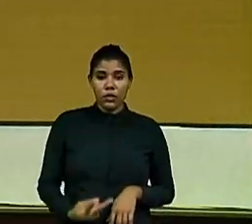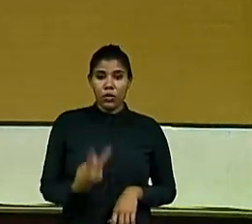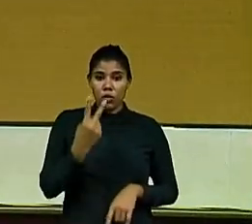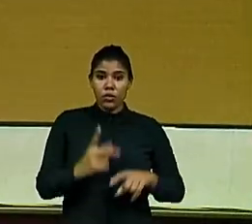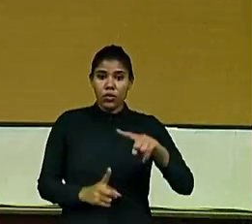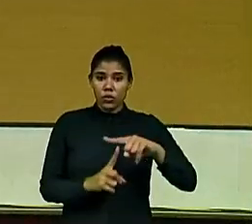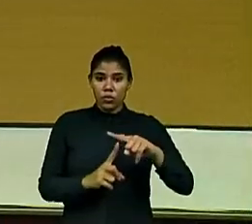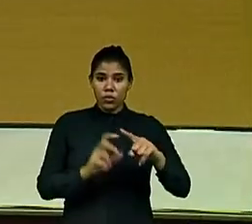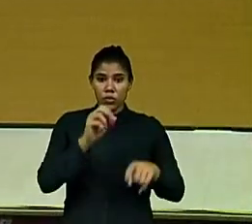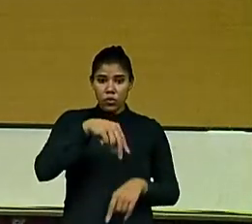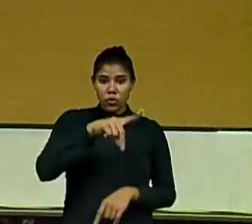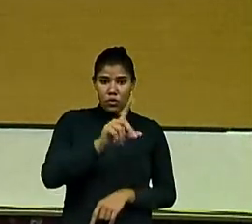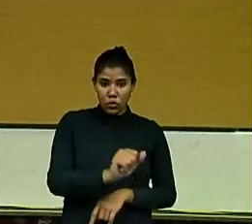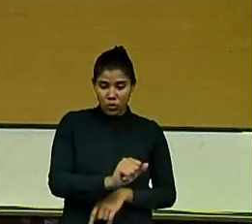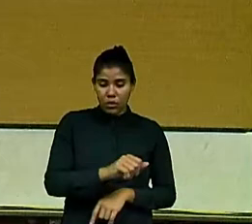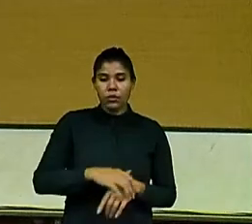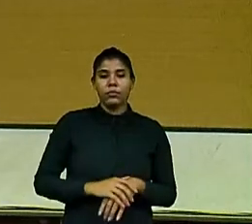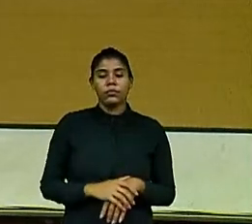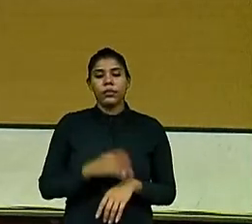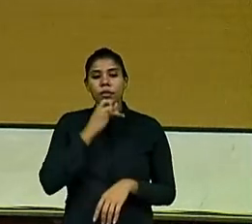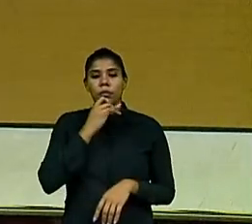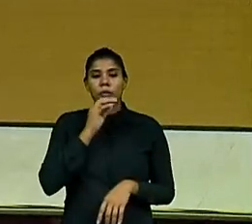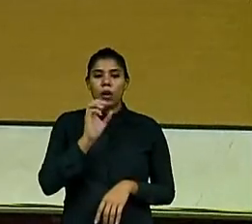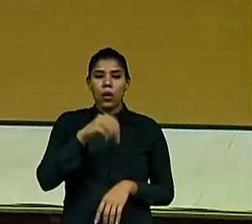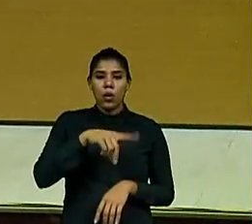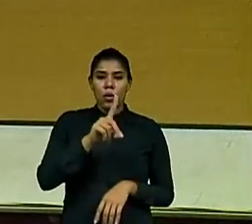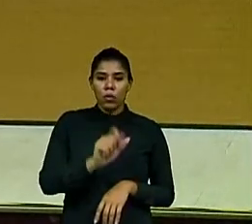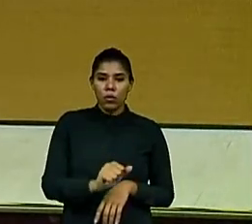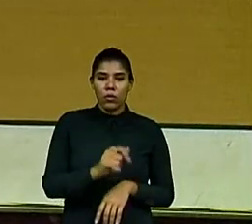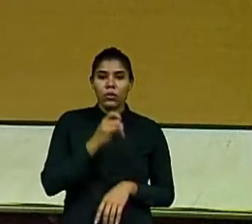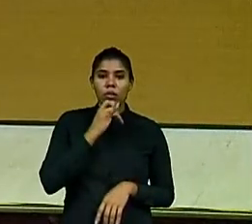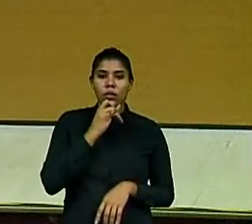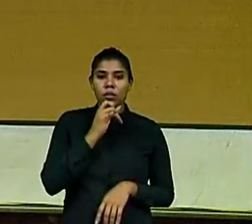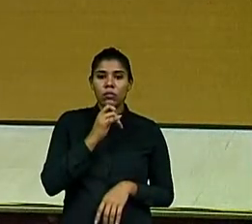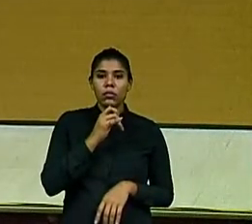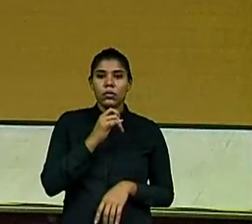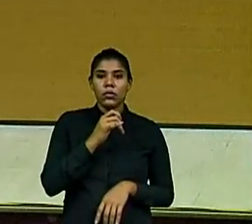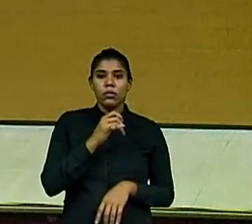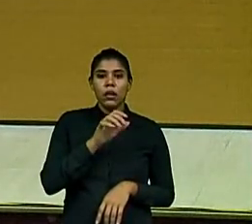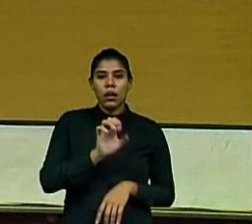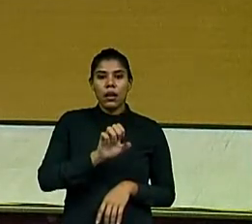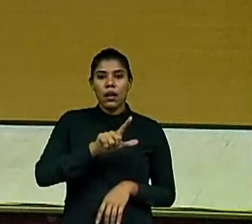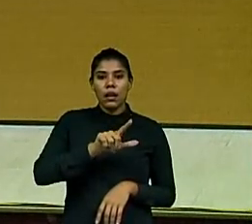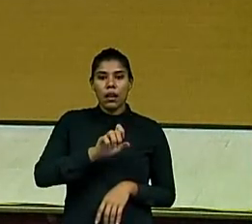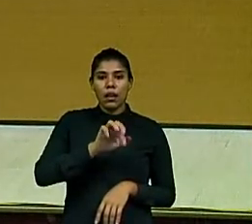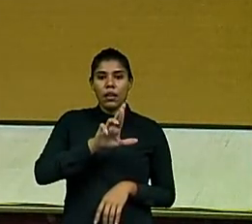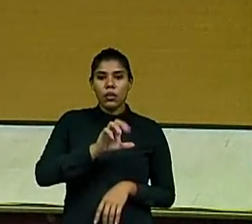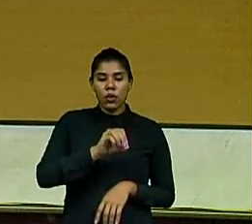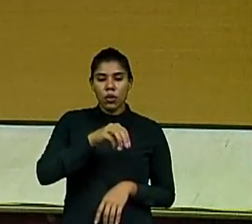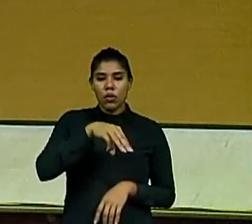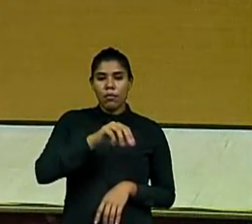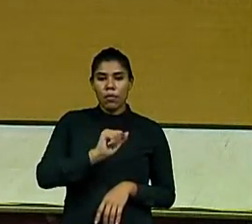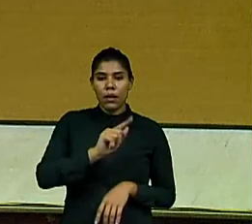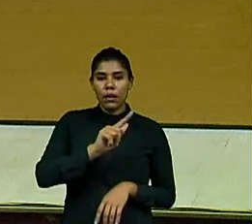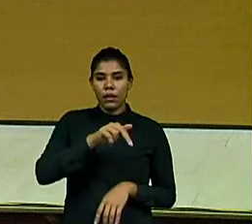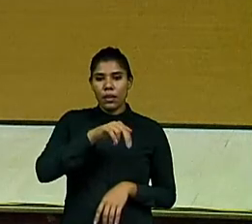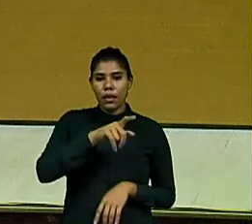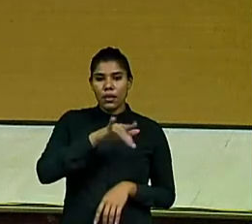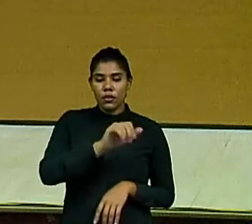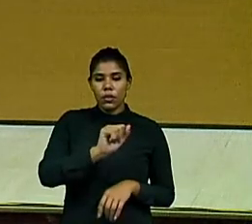as ondas eletromagnéticas tipo ondas de rádio ondas de TV luz